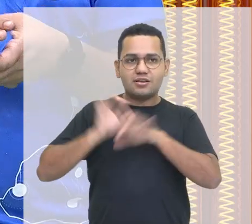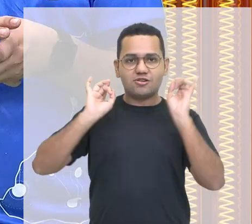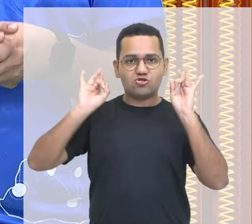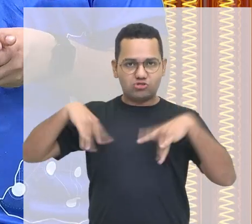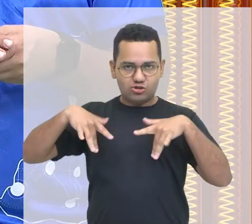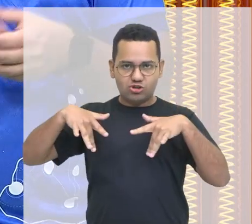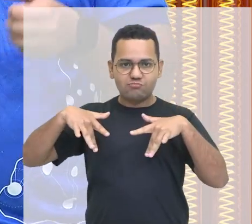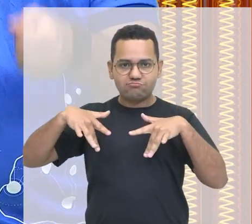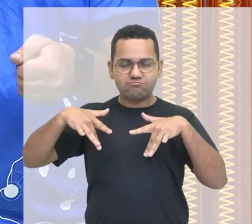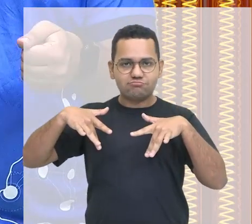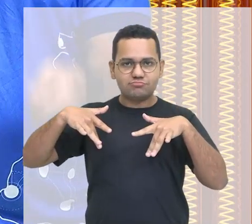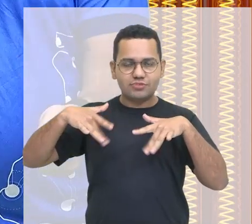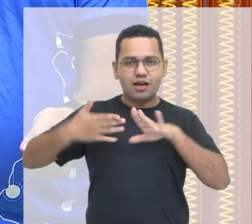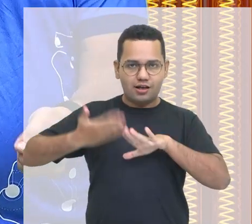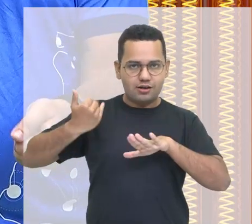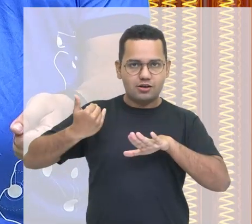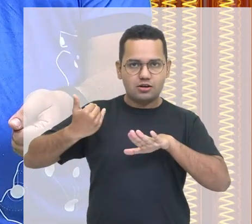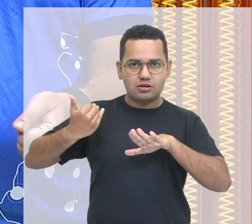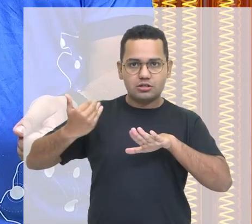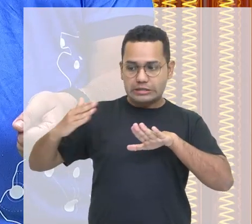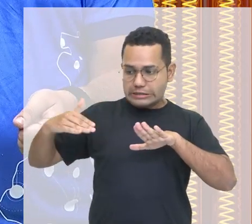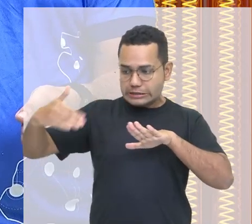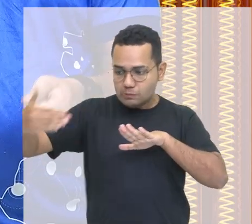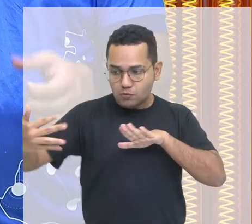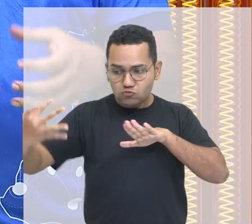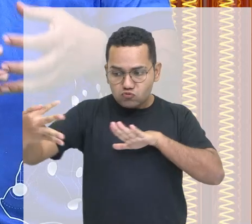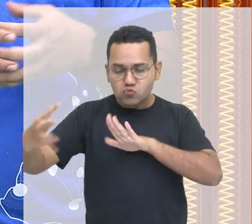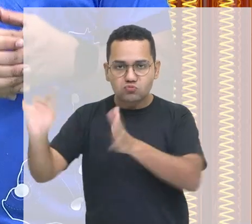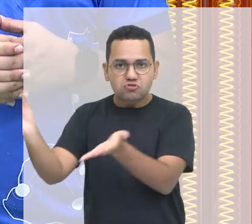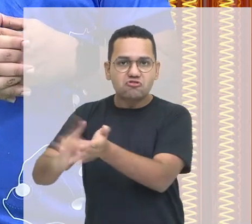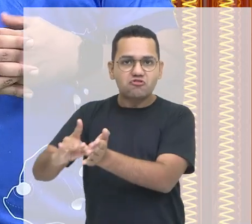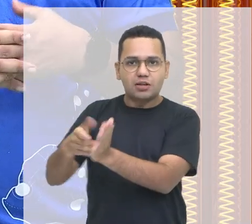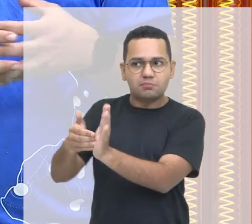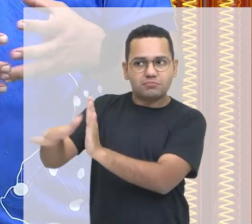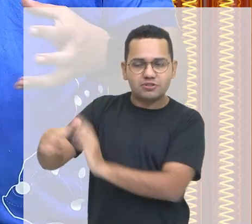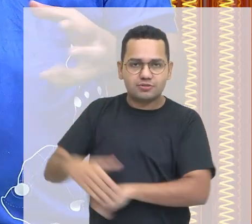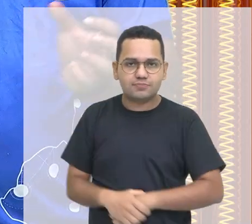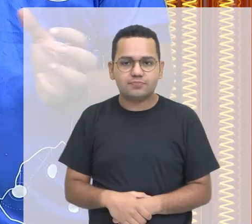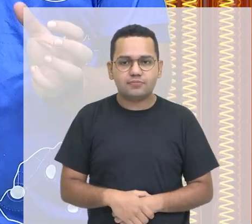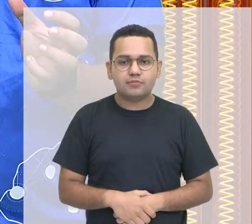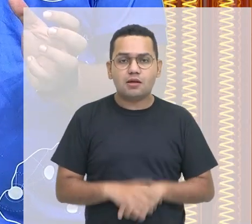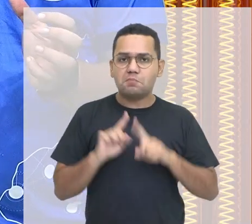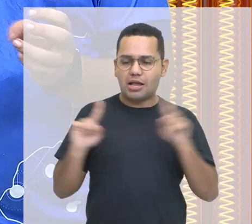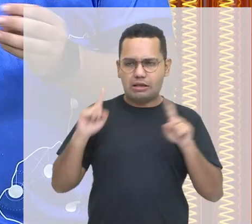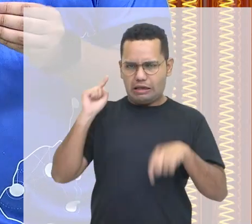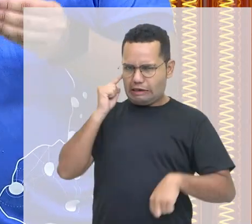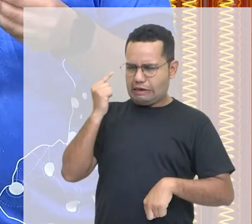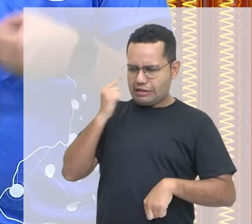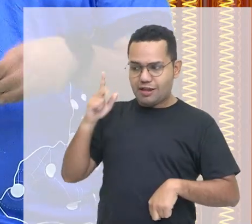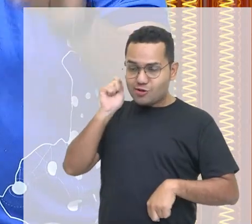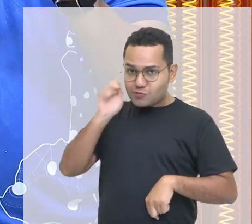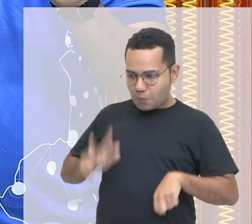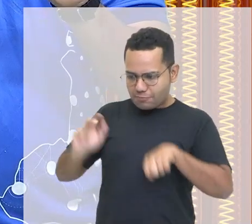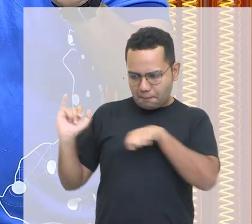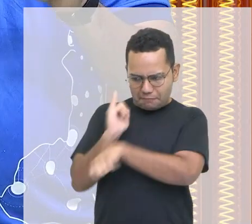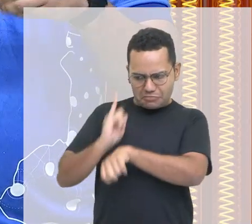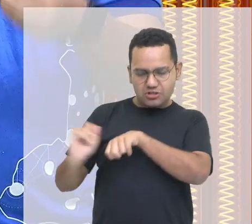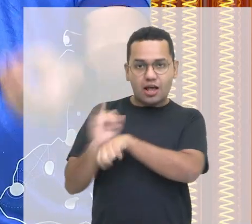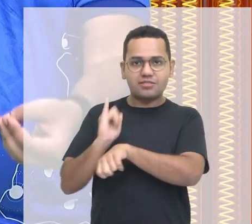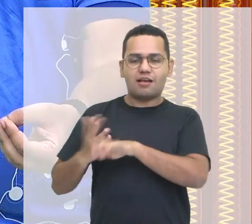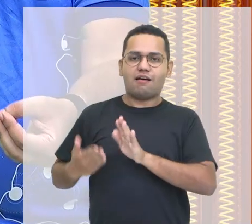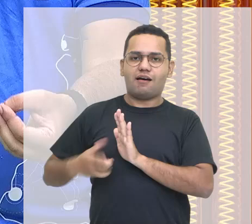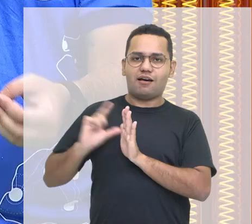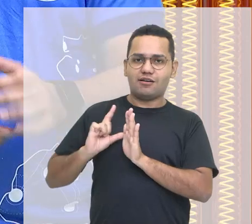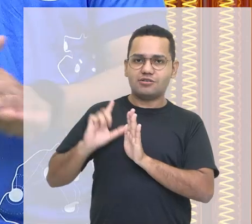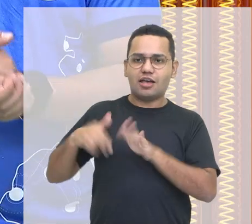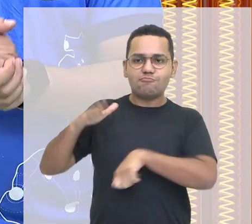de impeachment ser efetivado pelo Senado. Então, o Collor ali, numa jogada política, ele renuncia